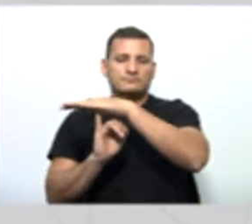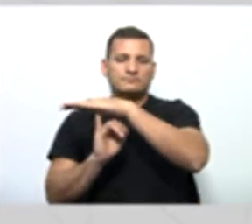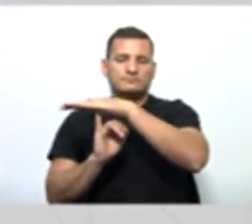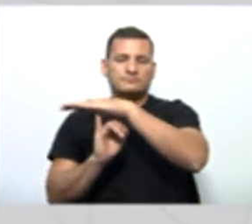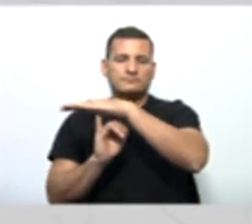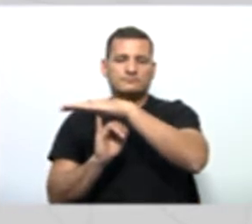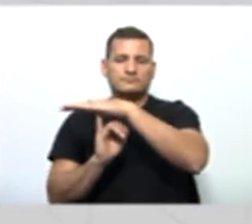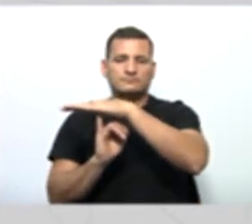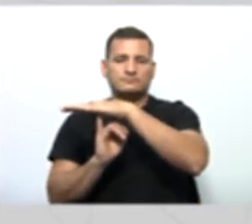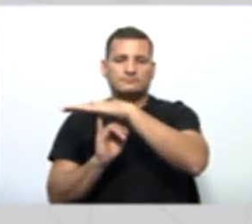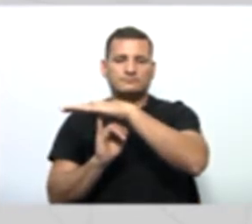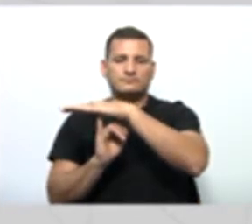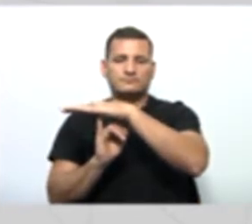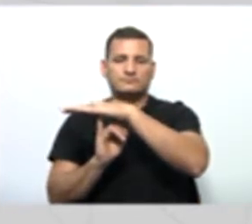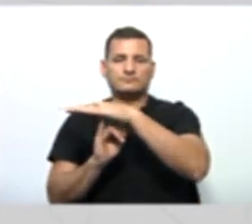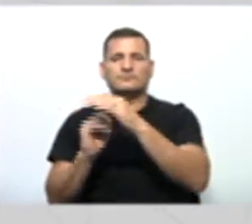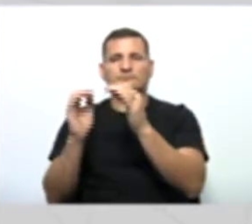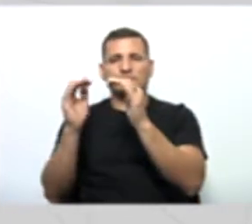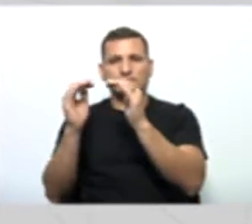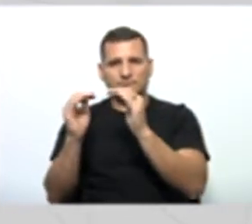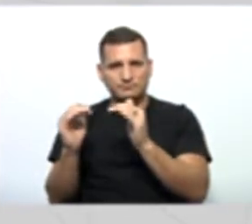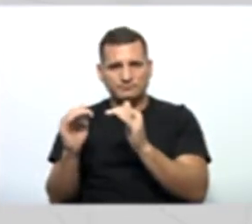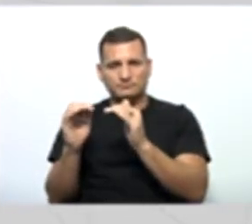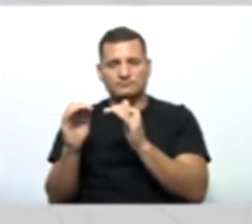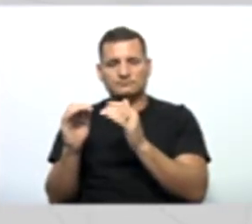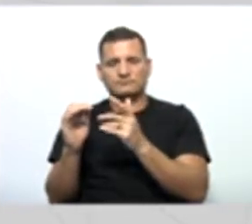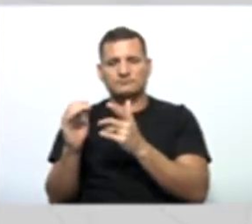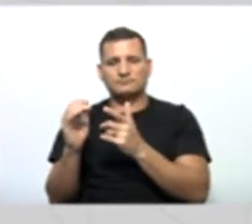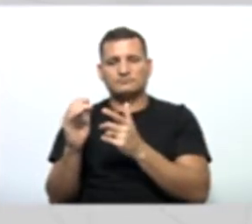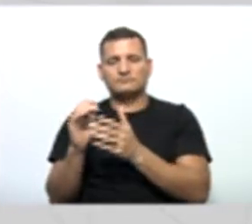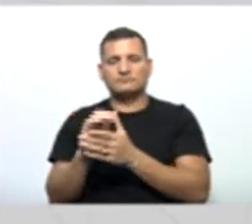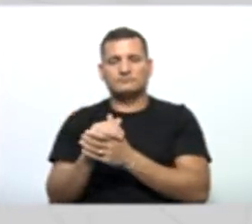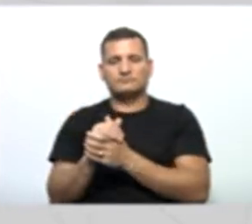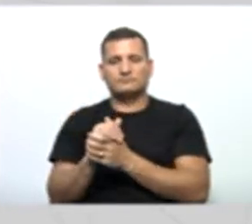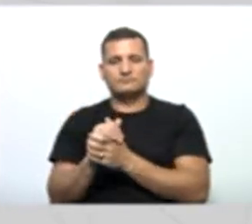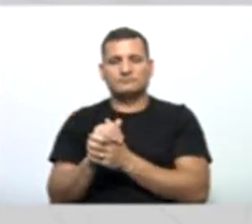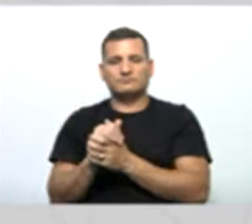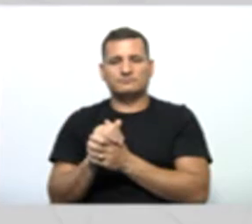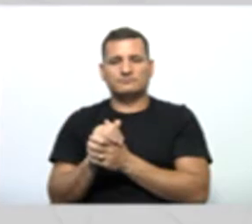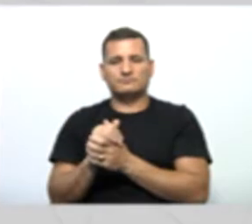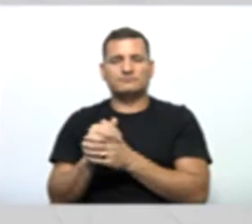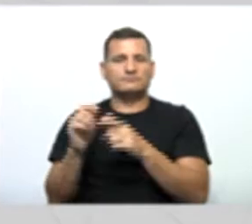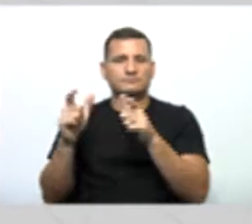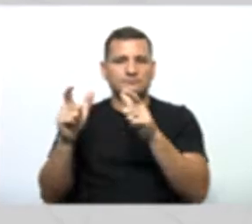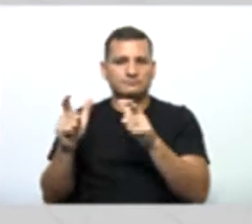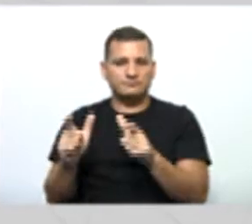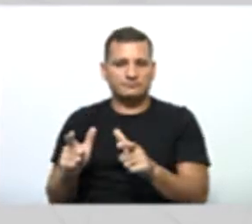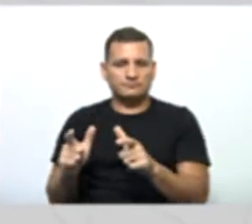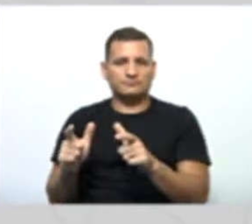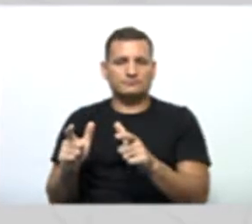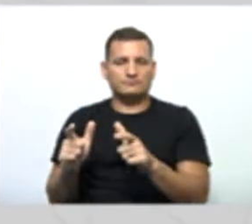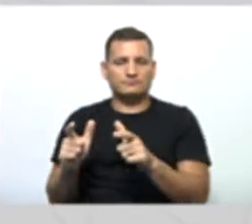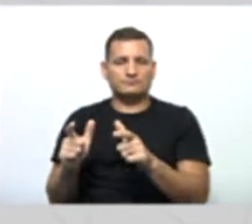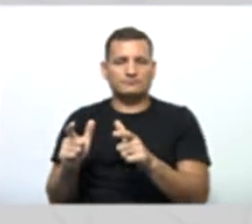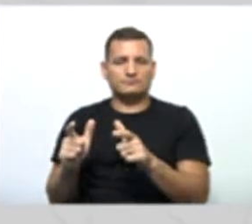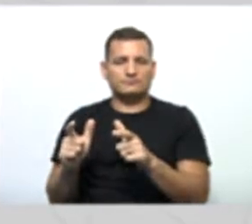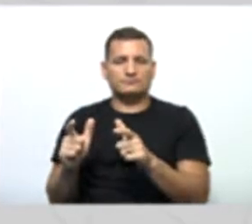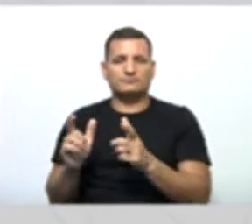ó, colocado da mesma forma, foi agrupado aí o endereço, né,